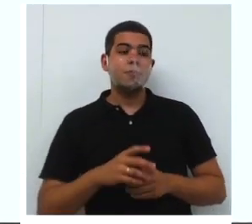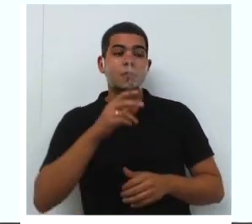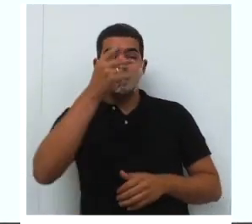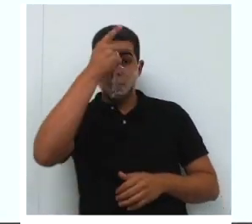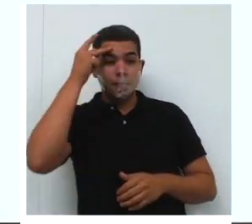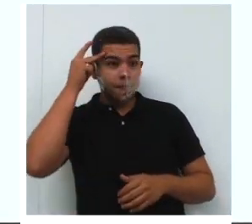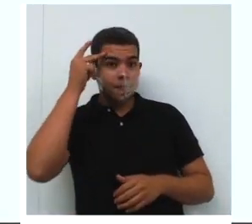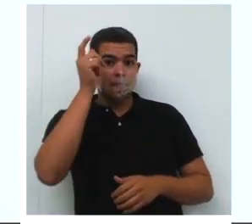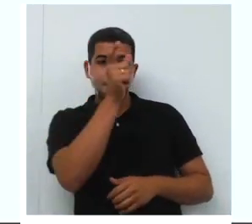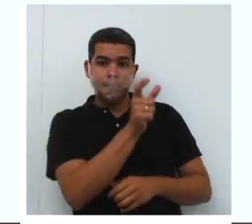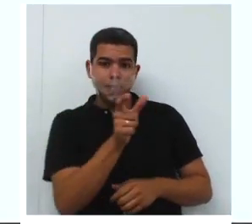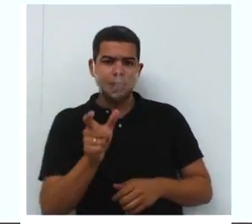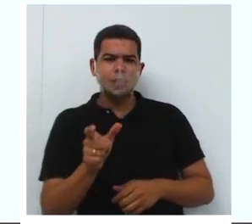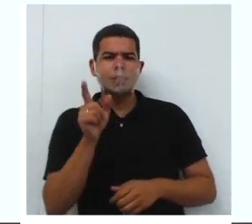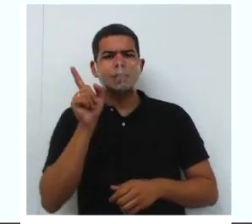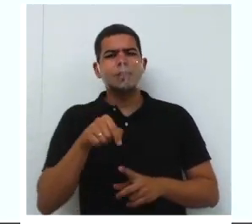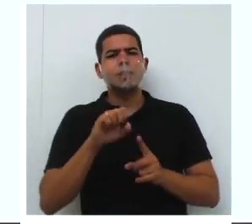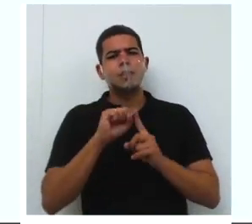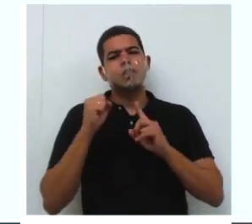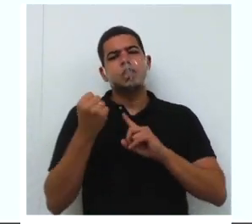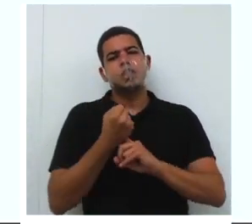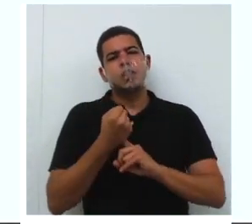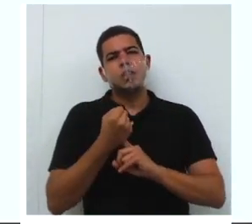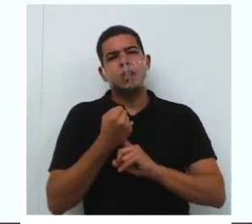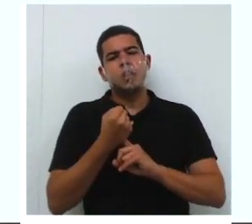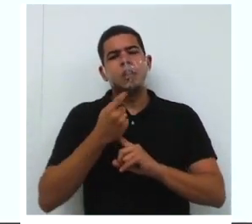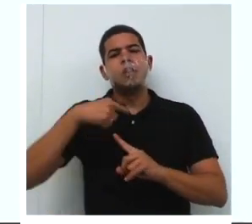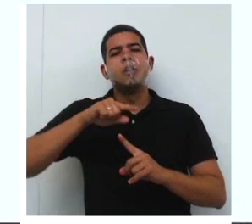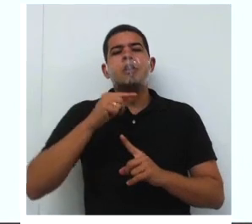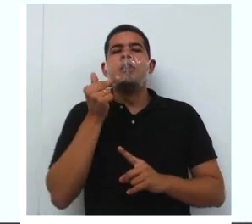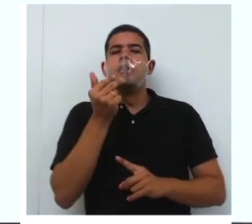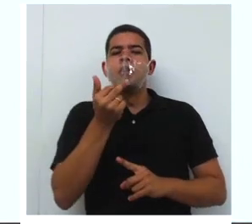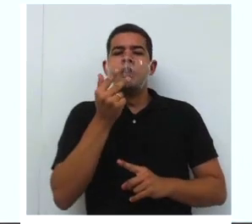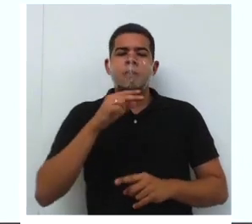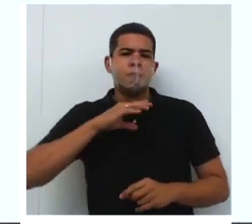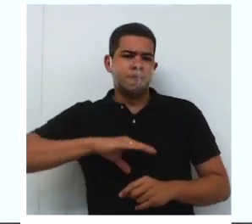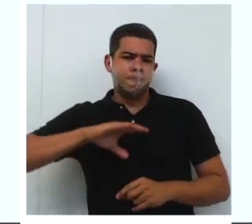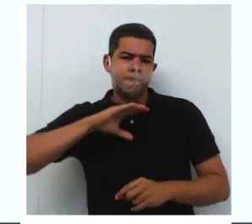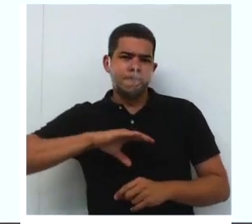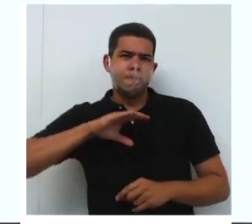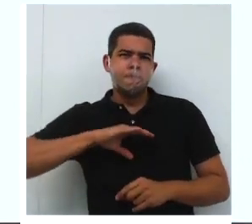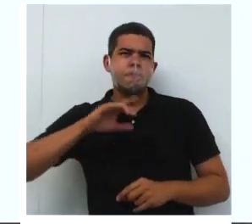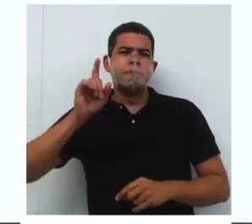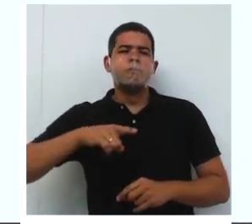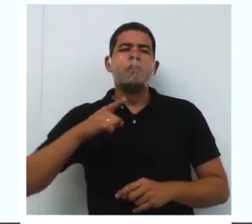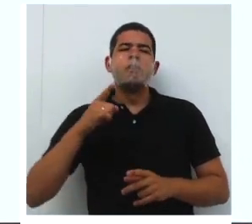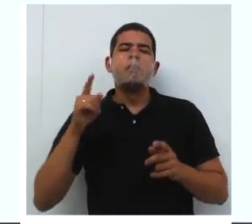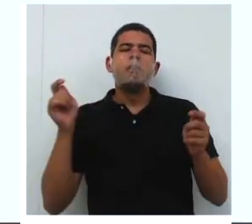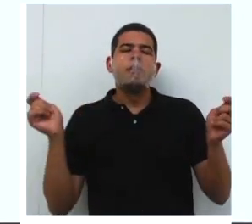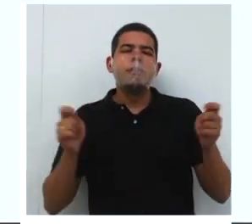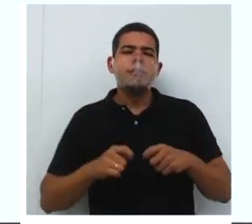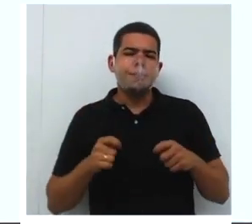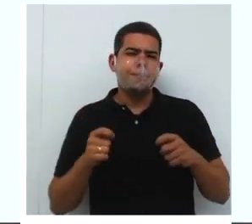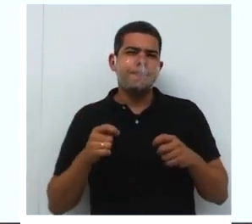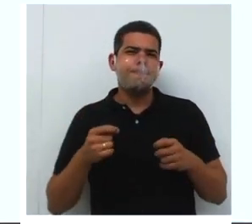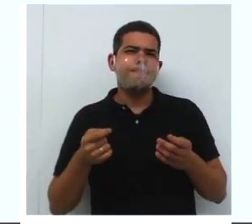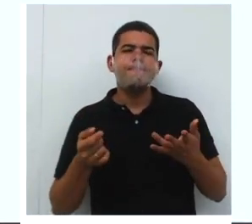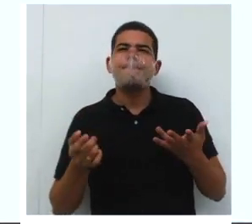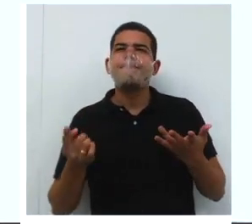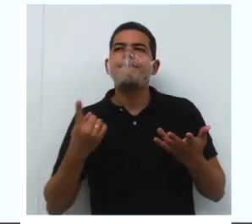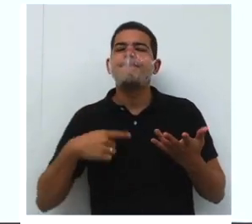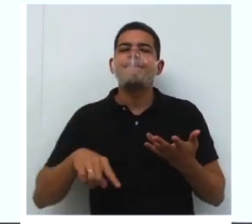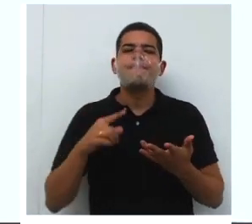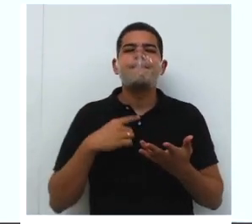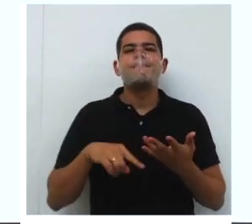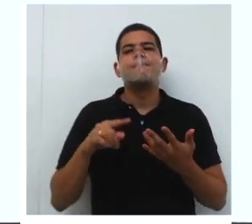ser social. Então, o nosso idioma, a língua portuguesa, é o quê? É uma das formas que nós temos